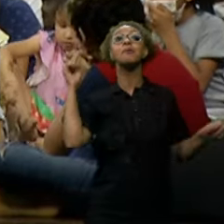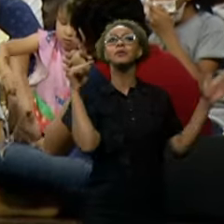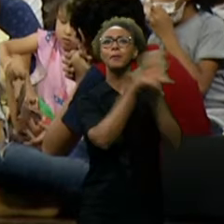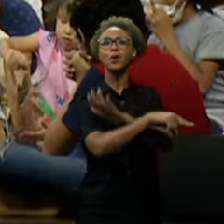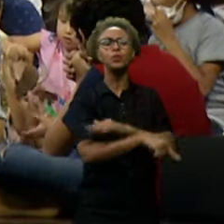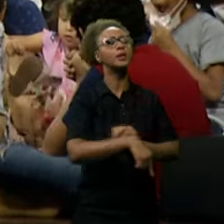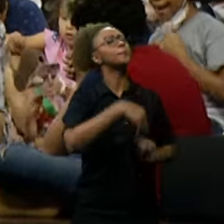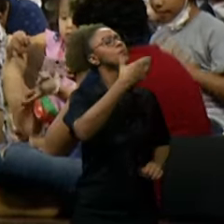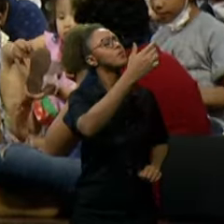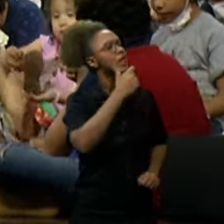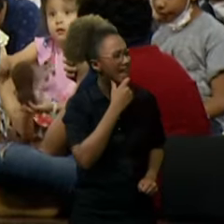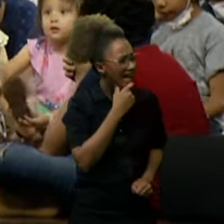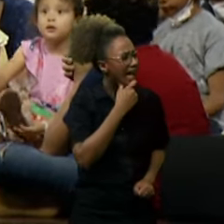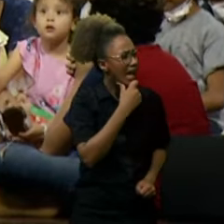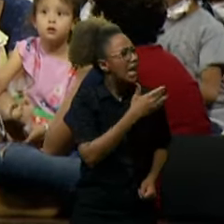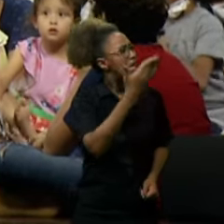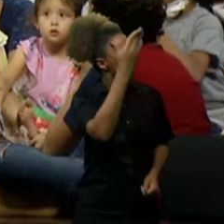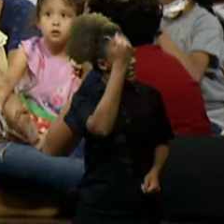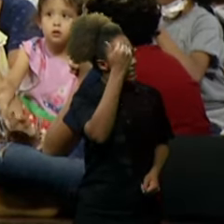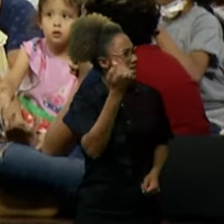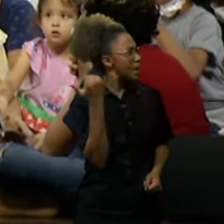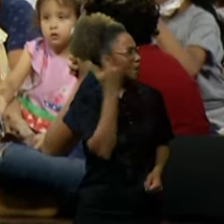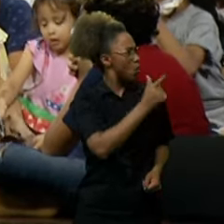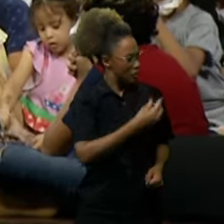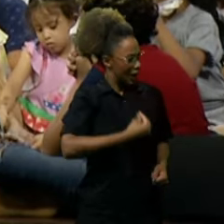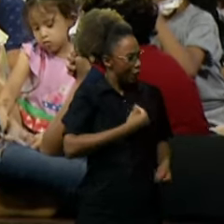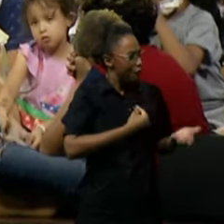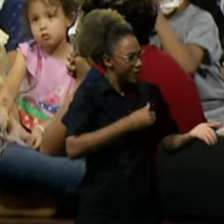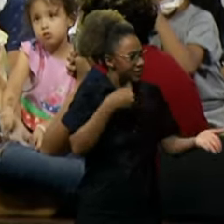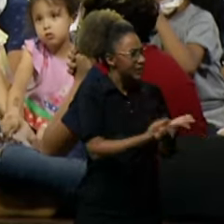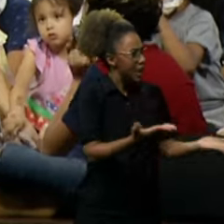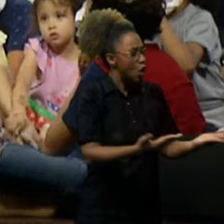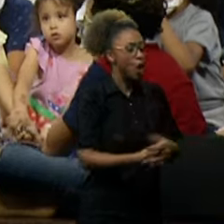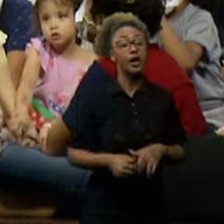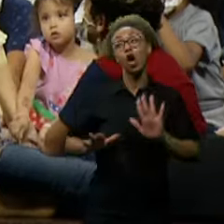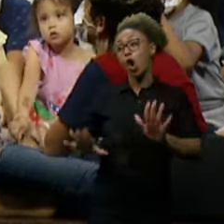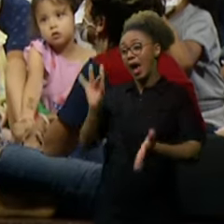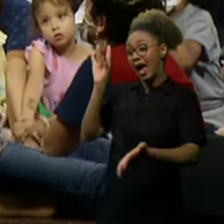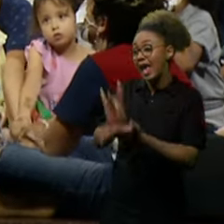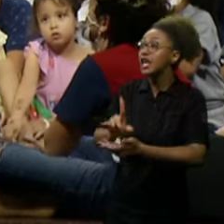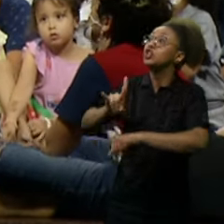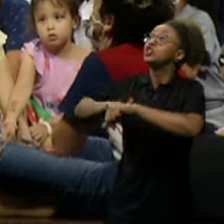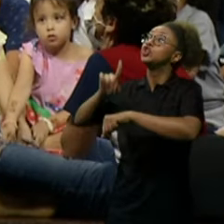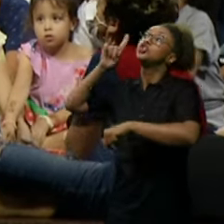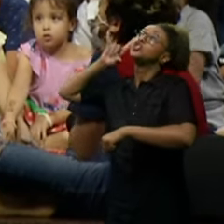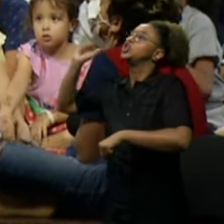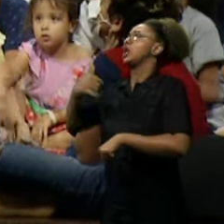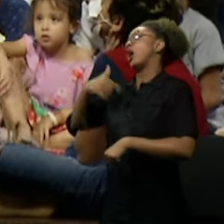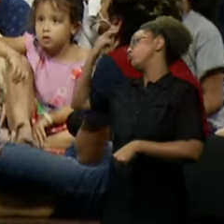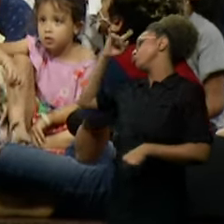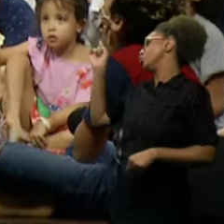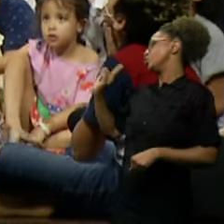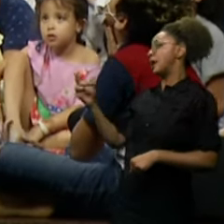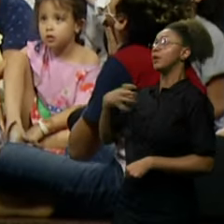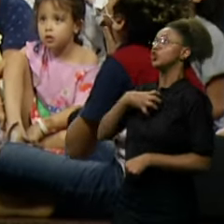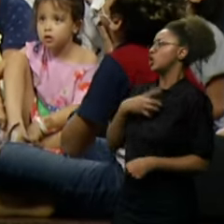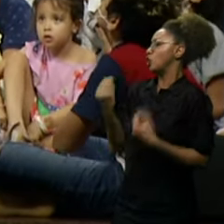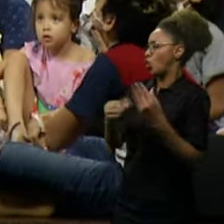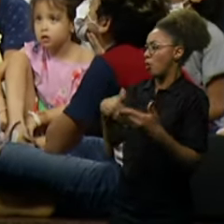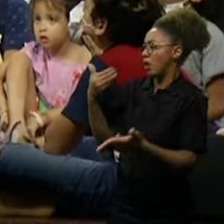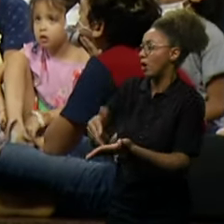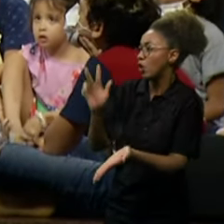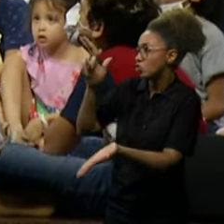alguém perguntar para você você sabia que chegaria até aqui você pode até descer eu não sabia quando nem sabia forma